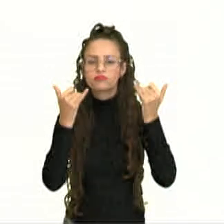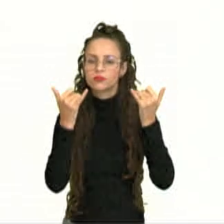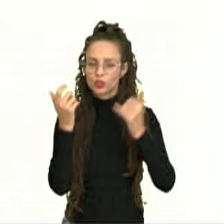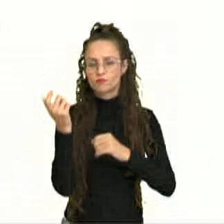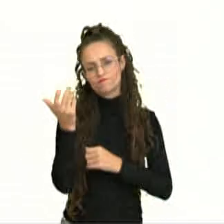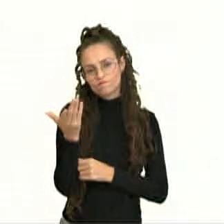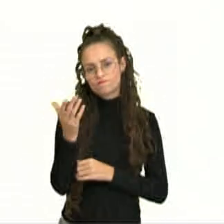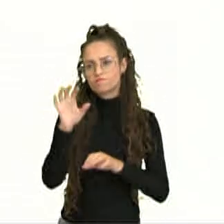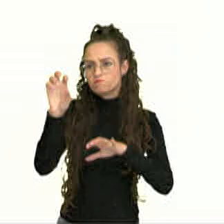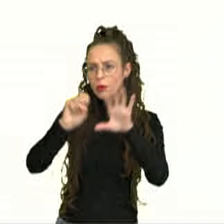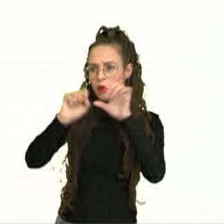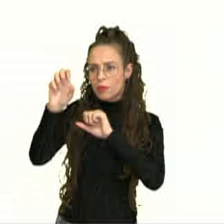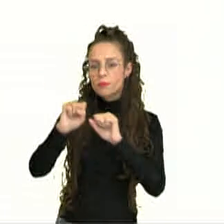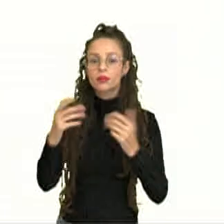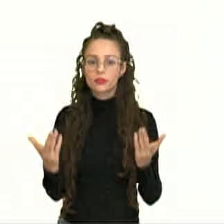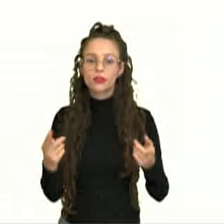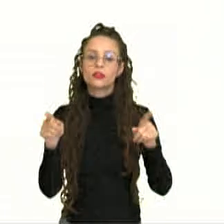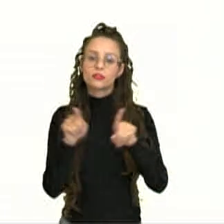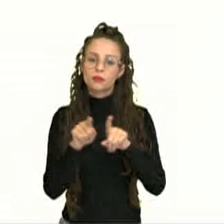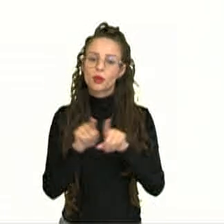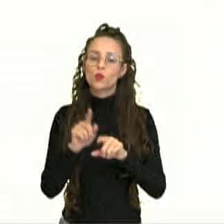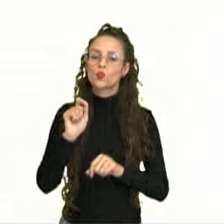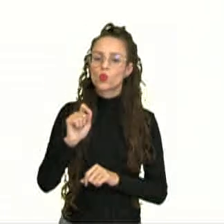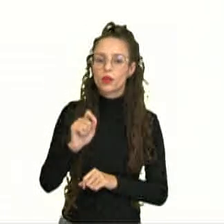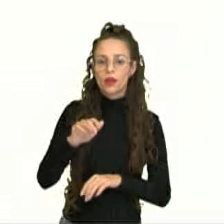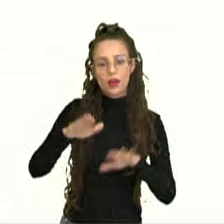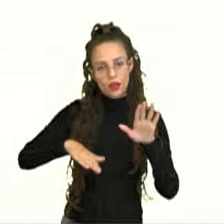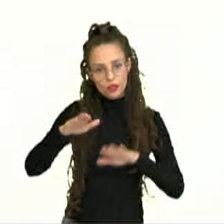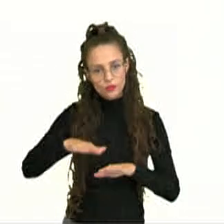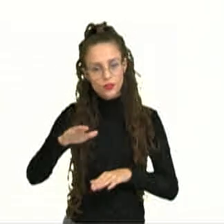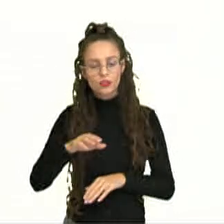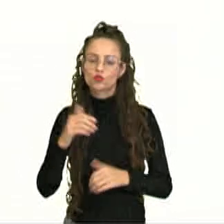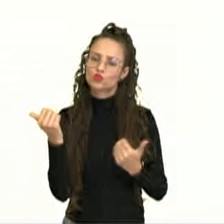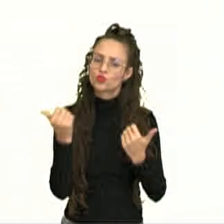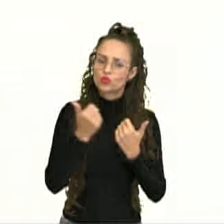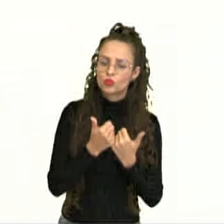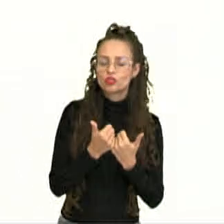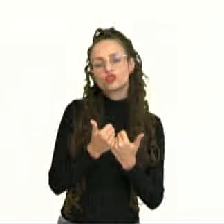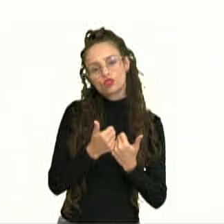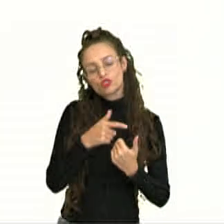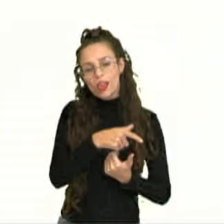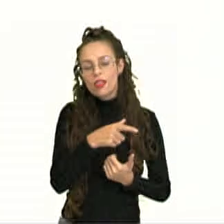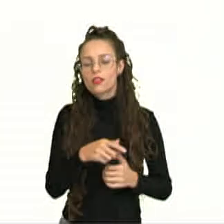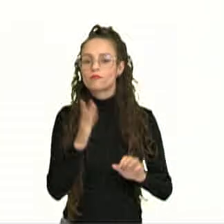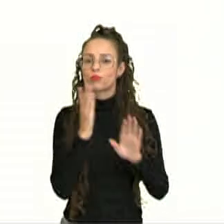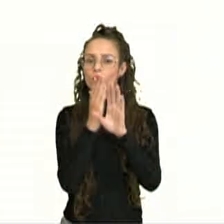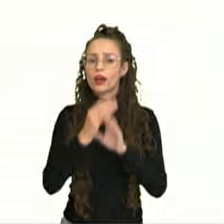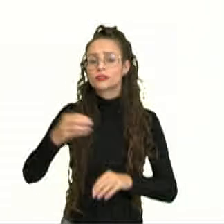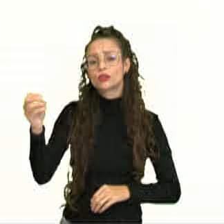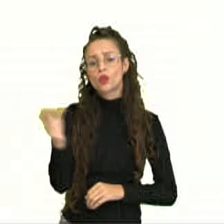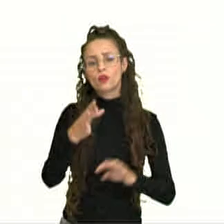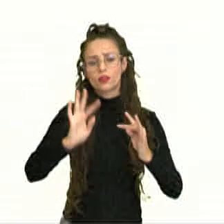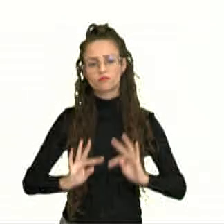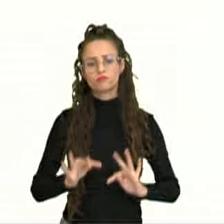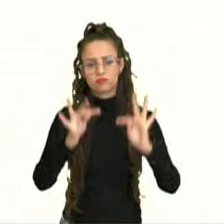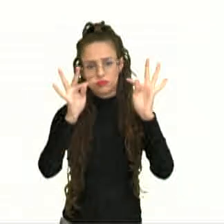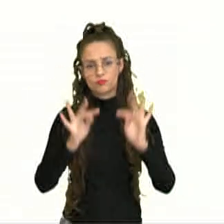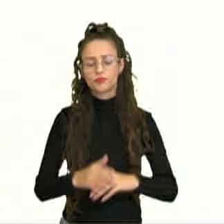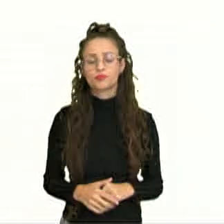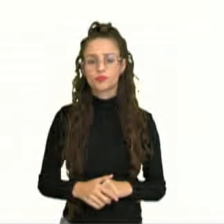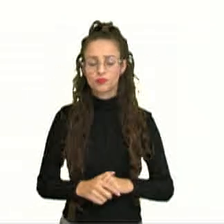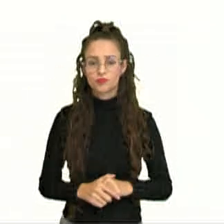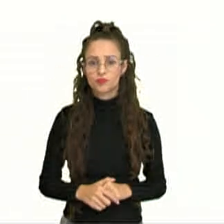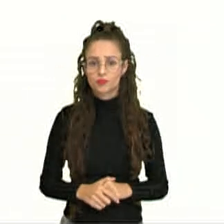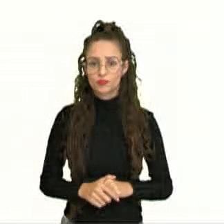ter, né? Ainda que sejam obrigadas a substituir seus aparelhos por causa das inovações tecnológicas.